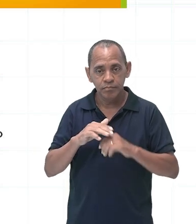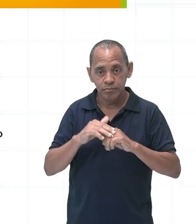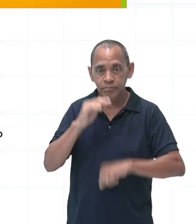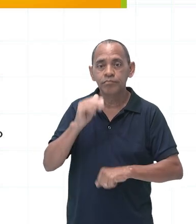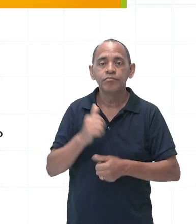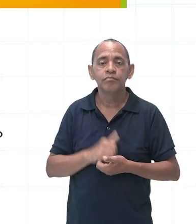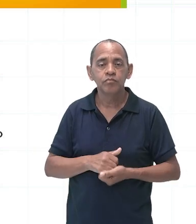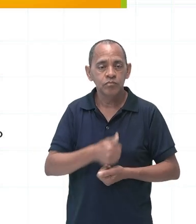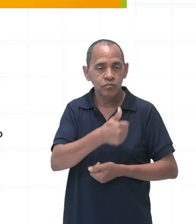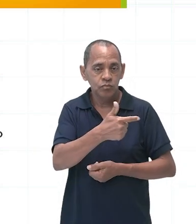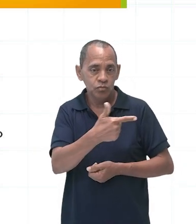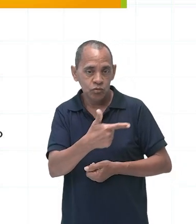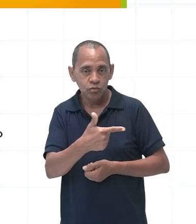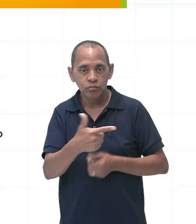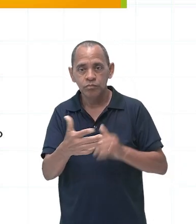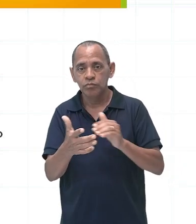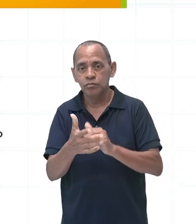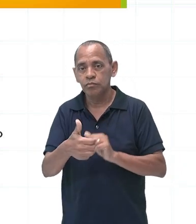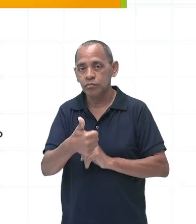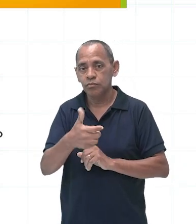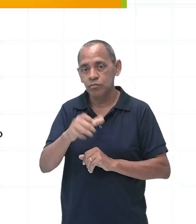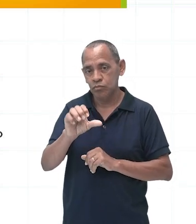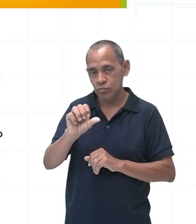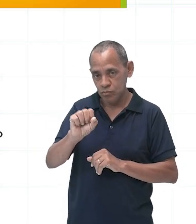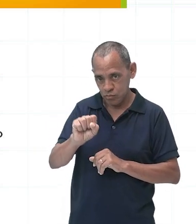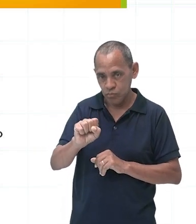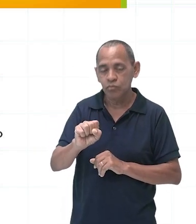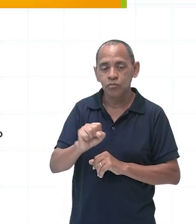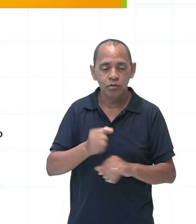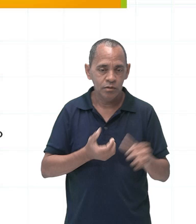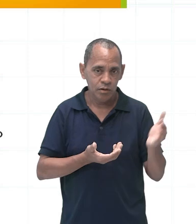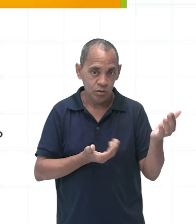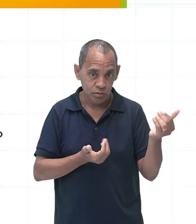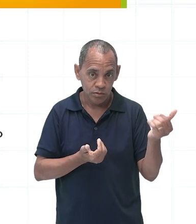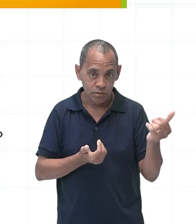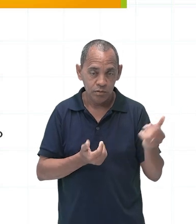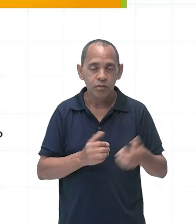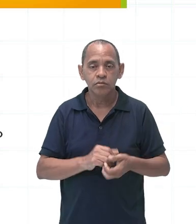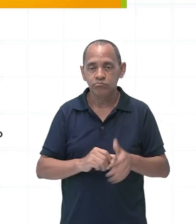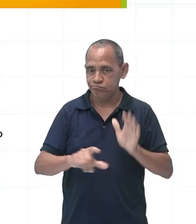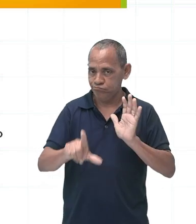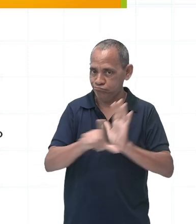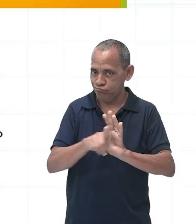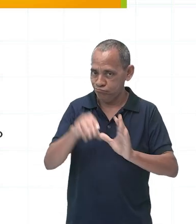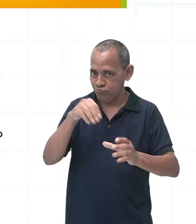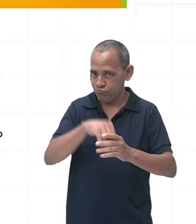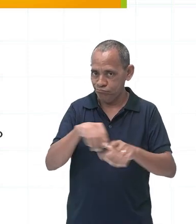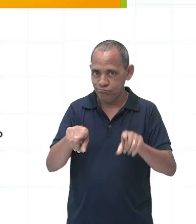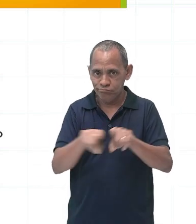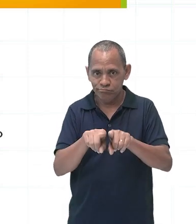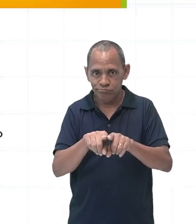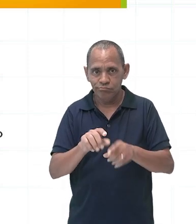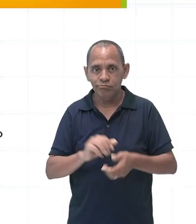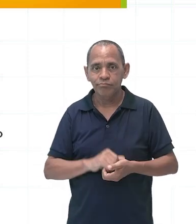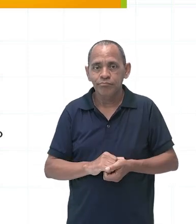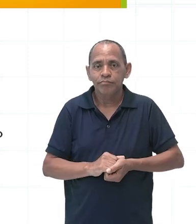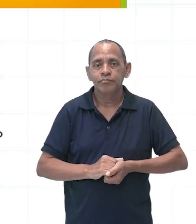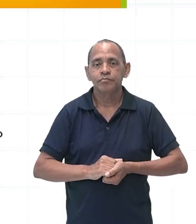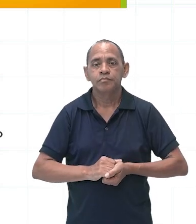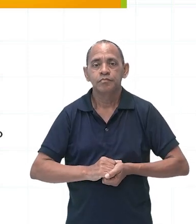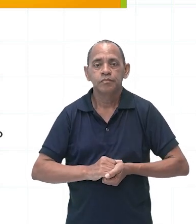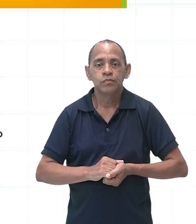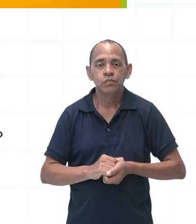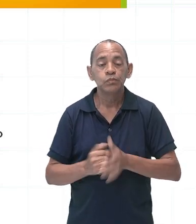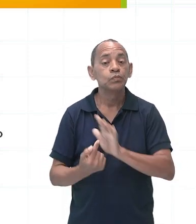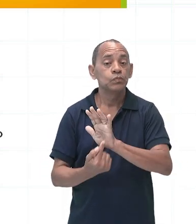mais até 18, ele será considerado adolescente para os efeitos desta lei, tá bom? Então é assim que